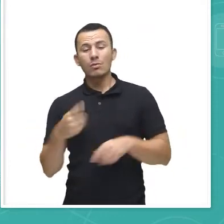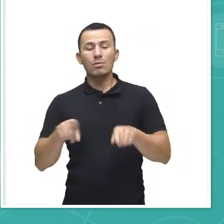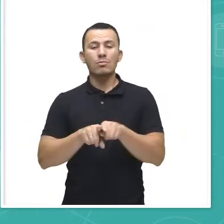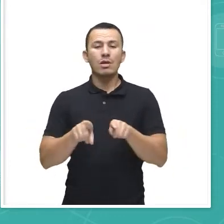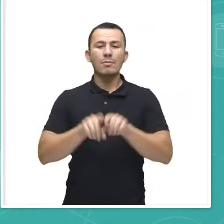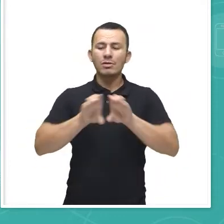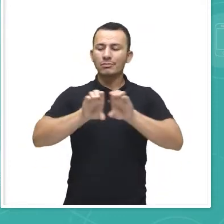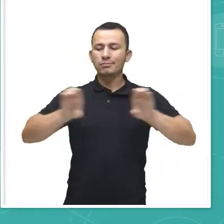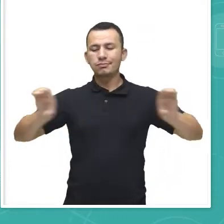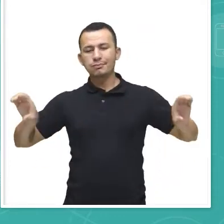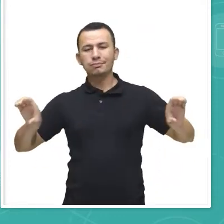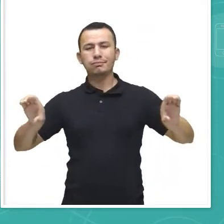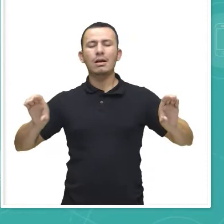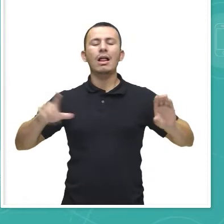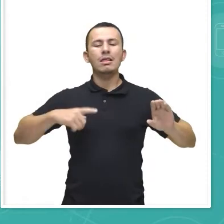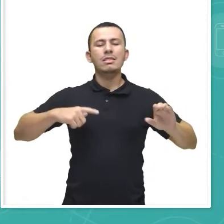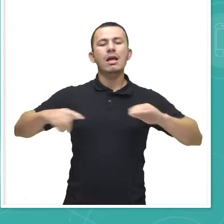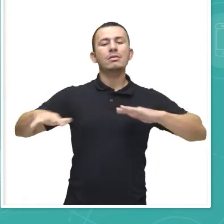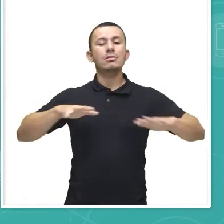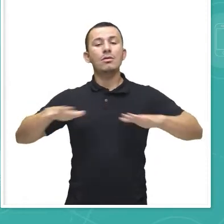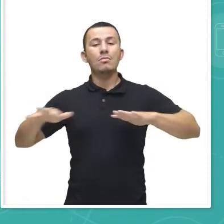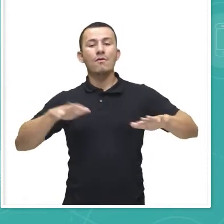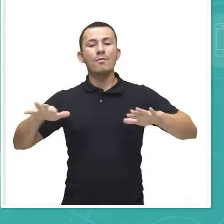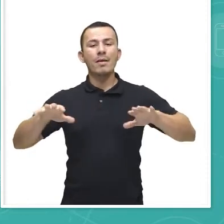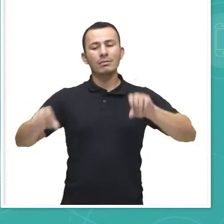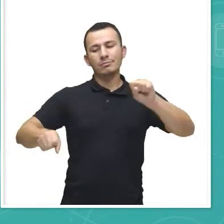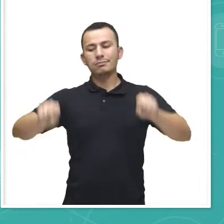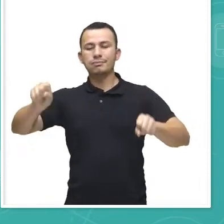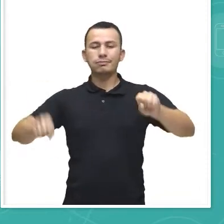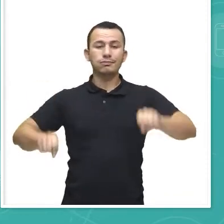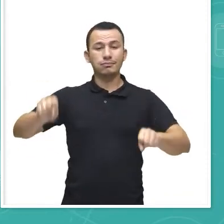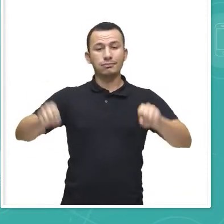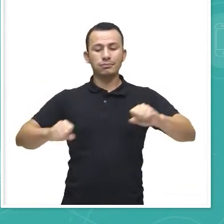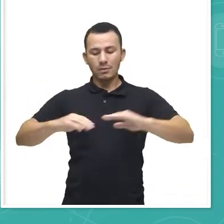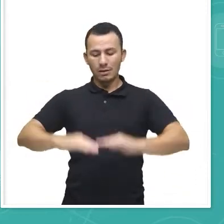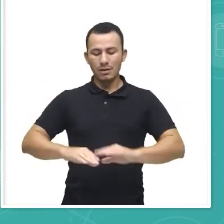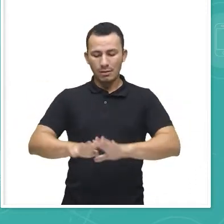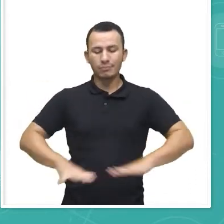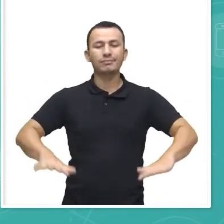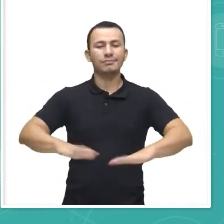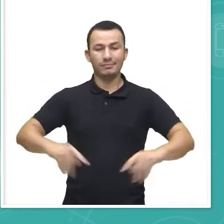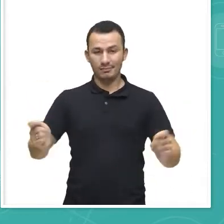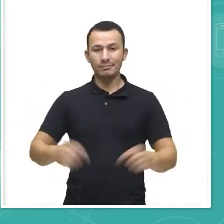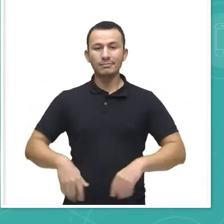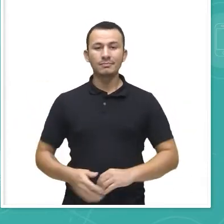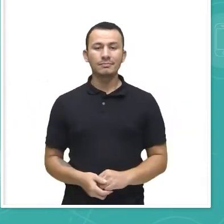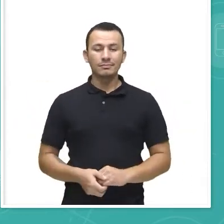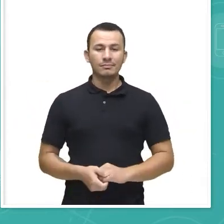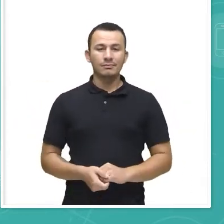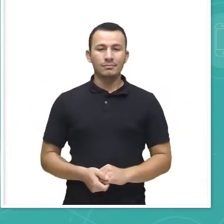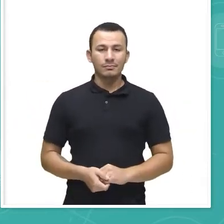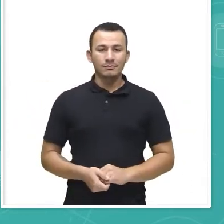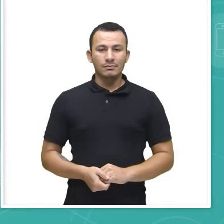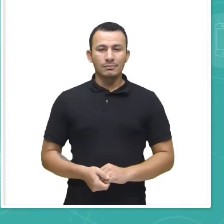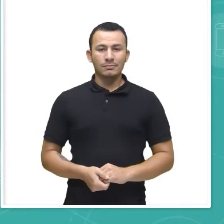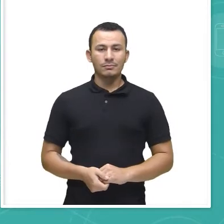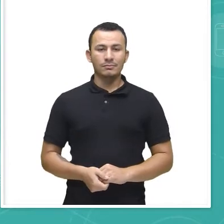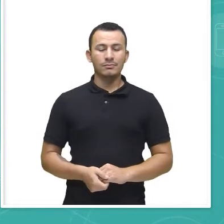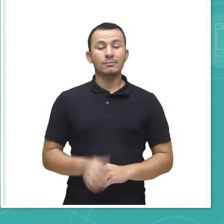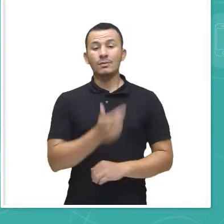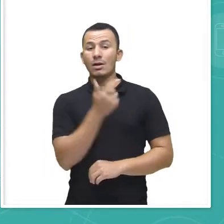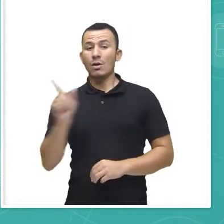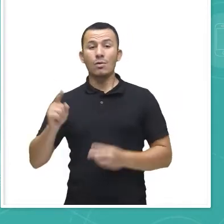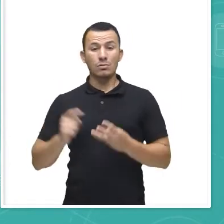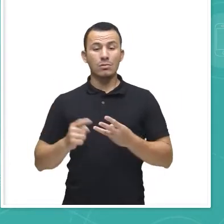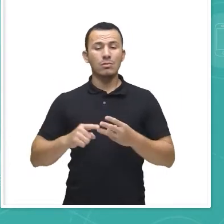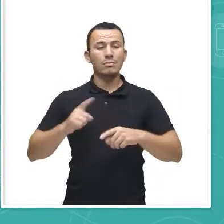esticado, e você consegue movimentá-lo também abaixo do nível da água, certo? Outro aparelho utilizado é